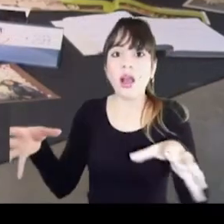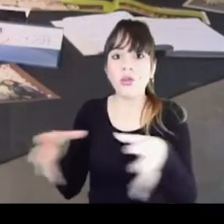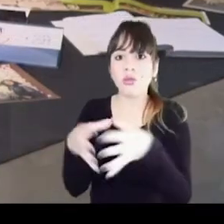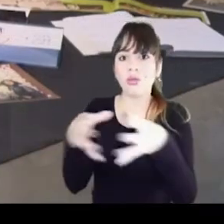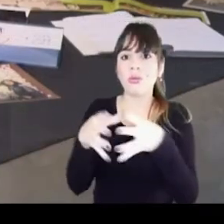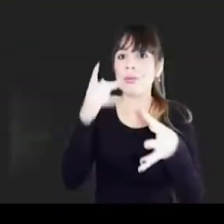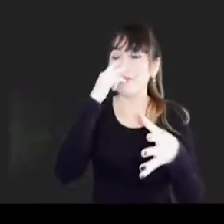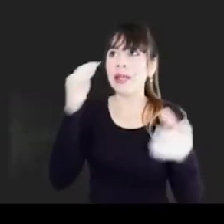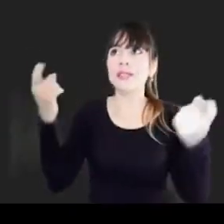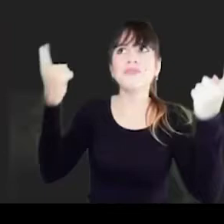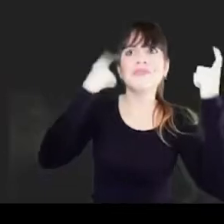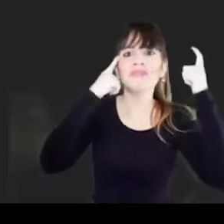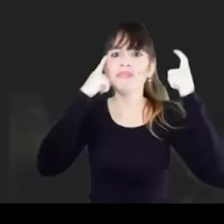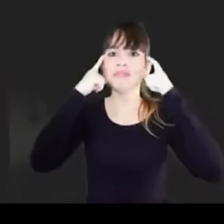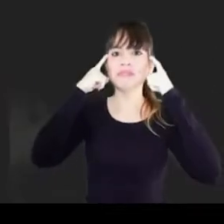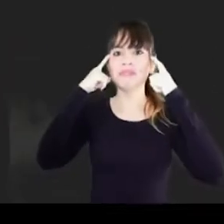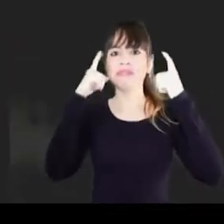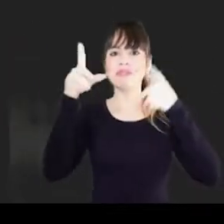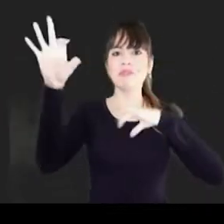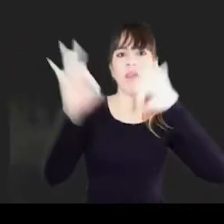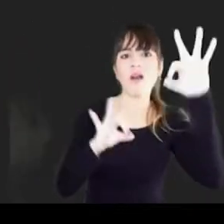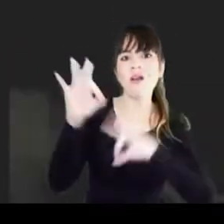como grupo